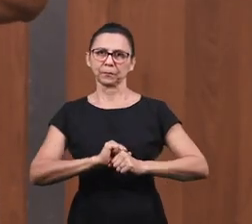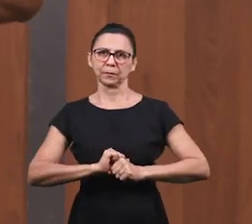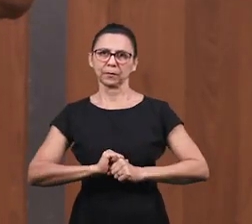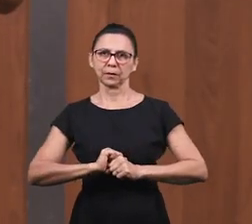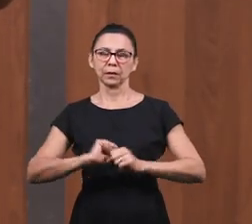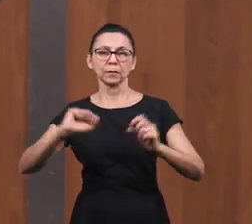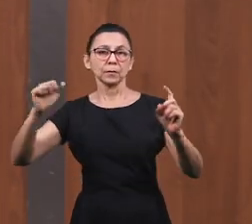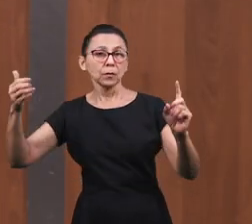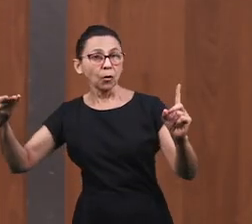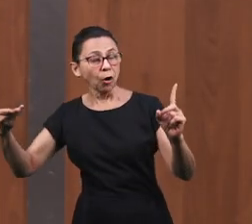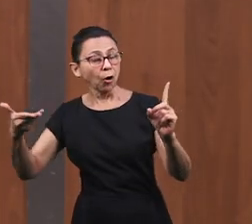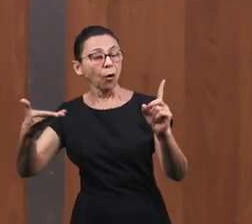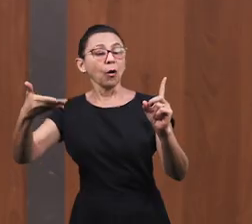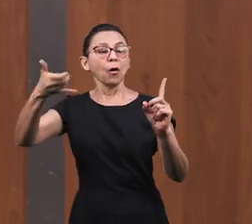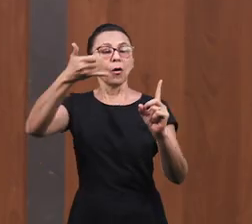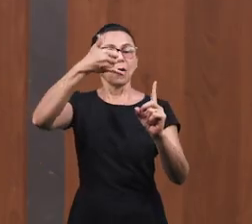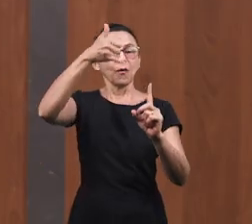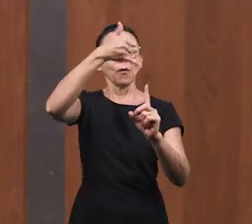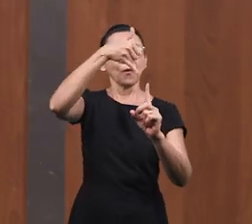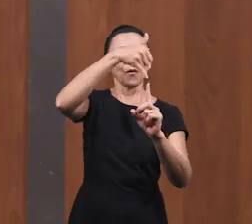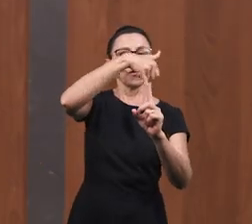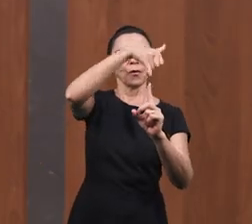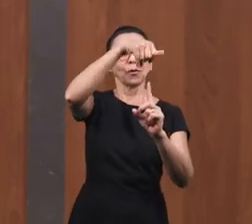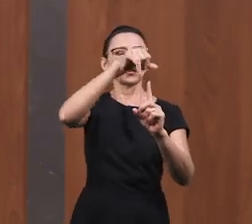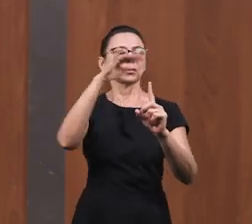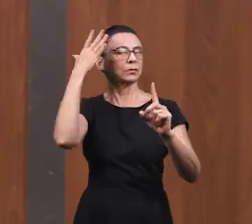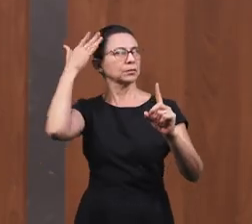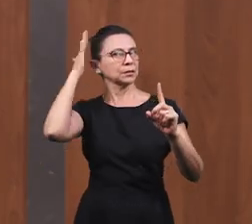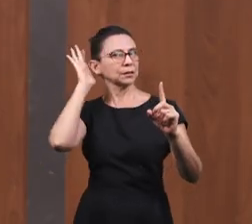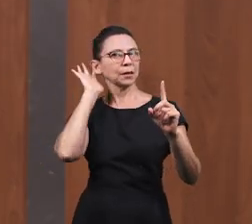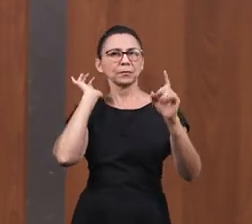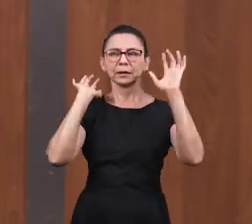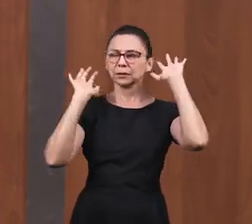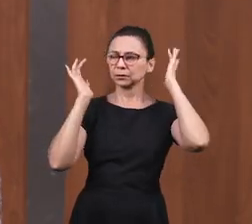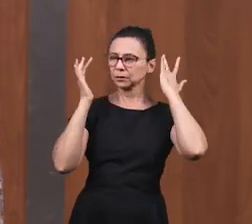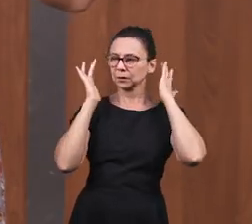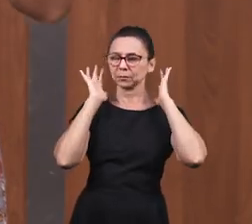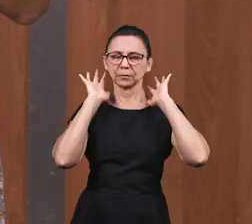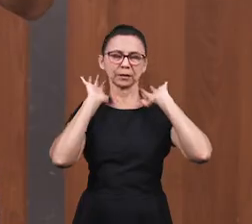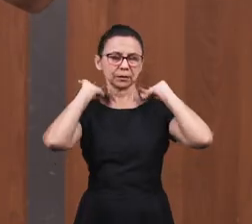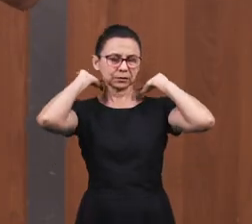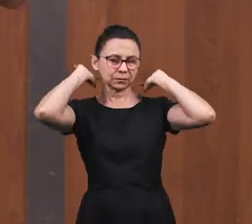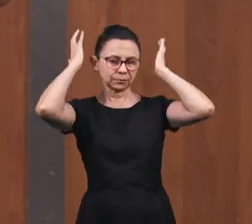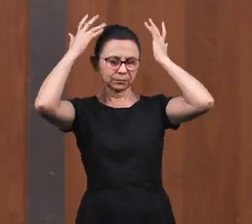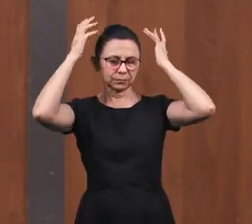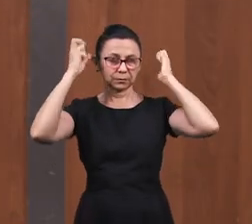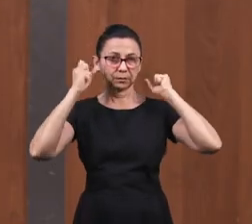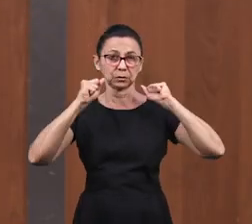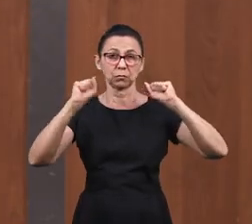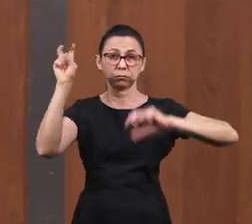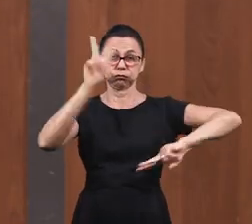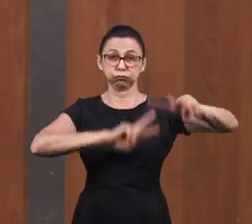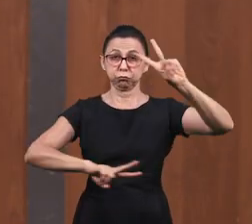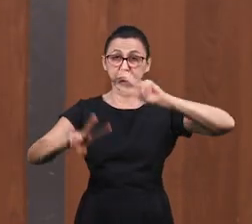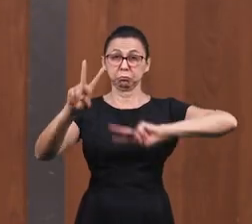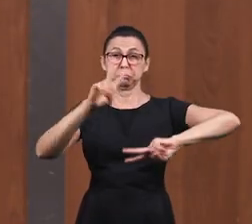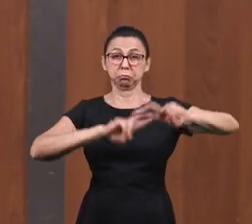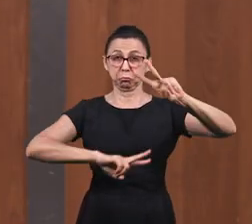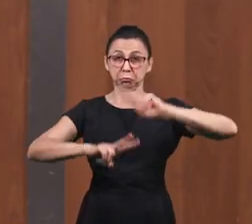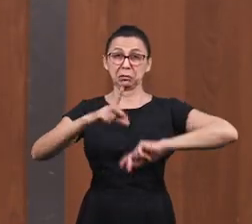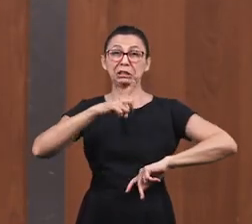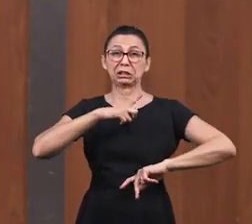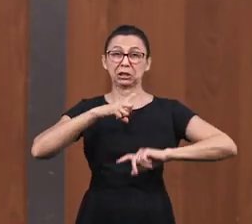também oferecia óleo para passar nos cabelos, para ajeitar os cabelos, porque ali também havia muito vento,